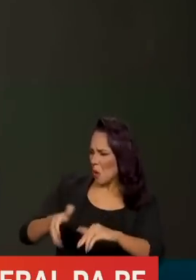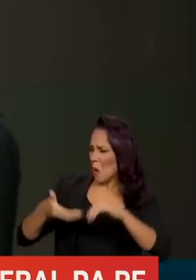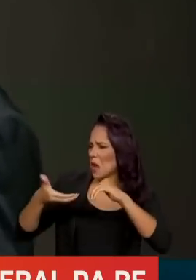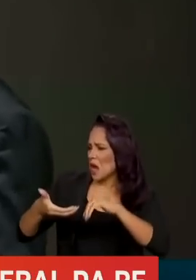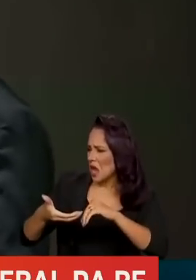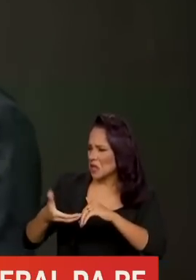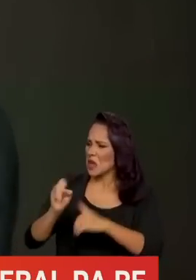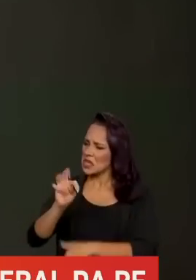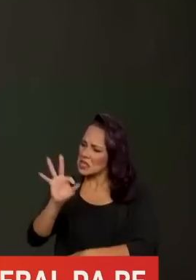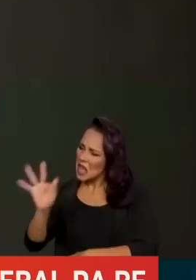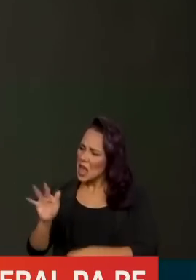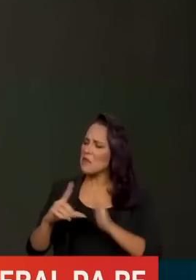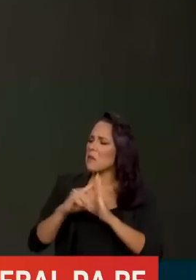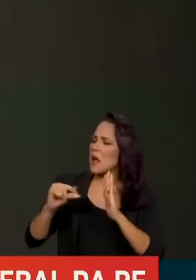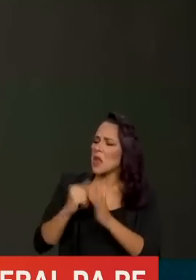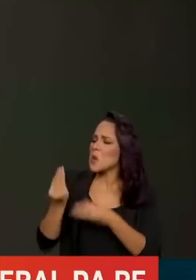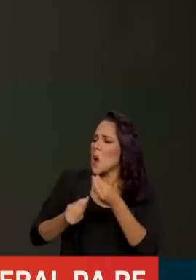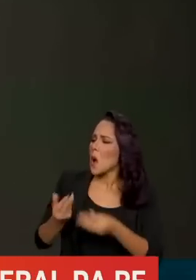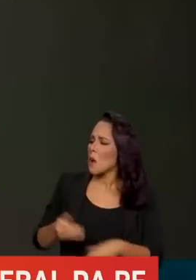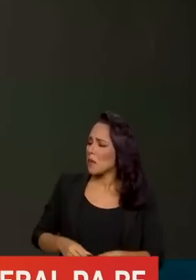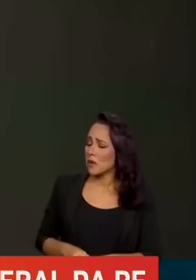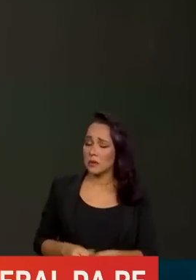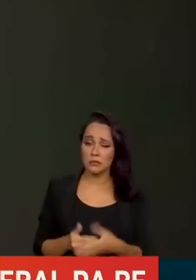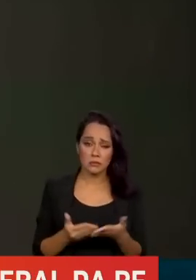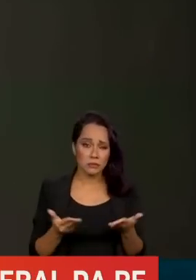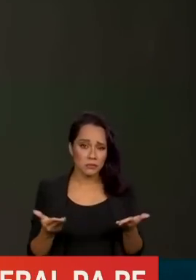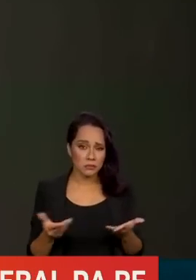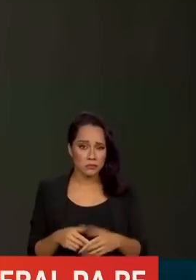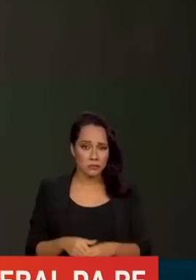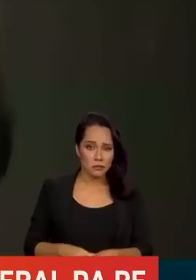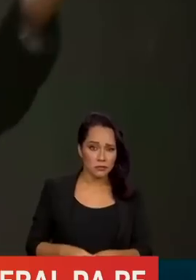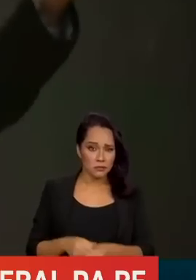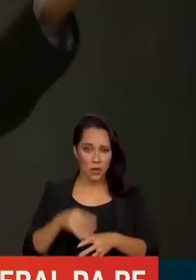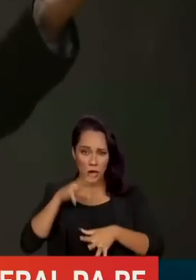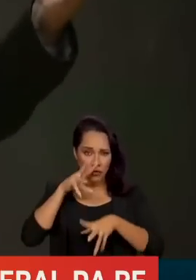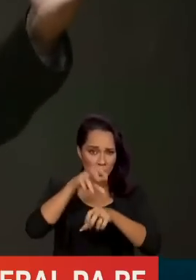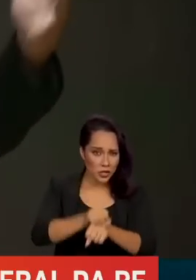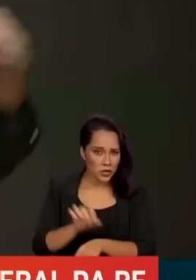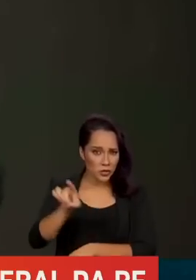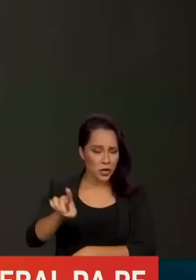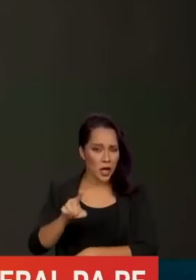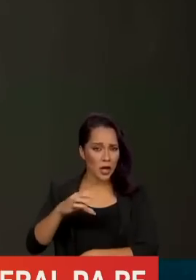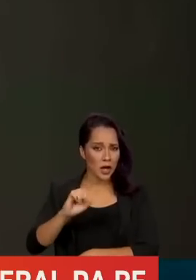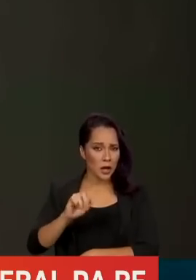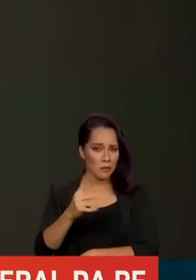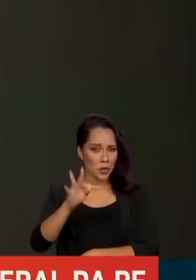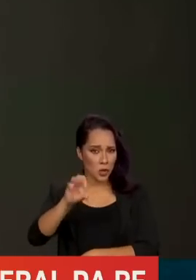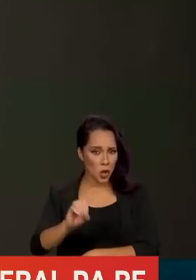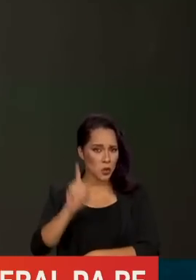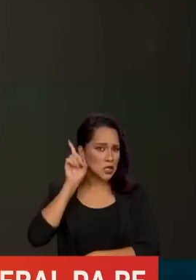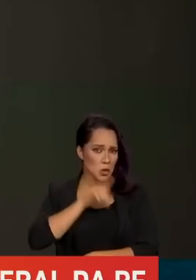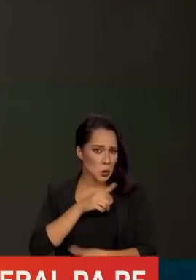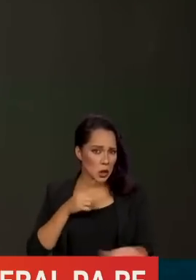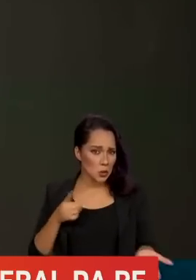supremo o Palácio do Planalto senhoras e senhores invadiram o Capitólio nos Estados Unidos